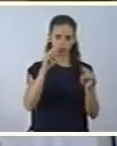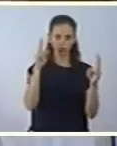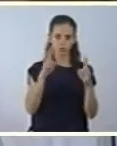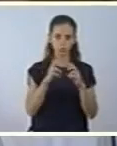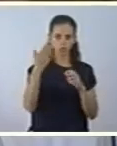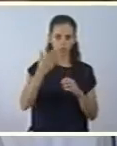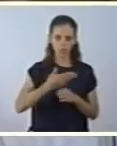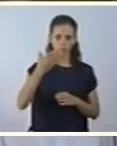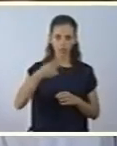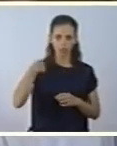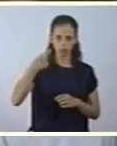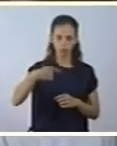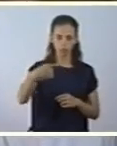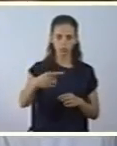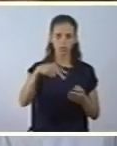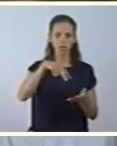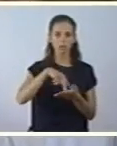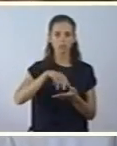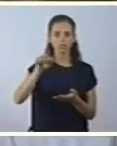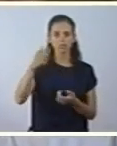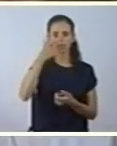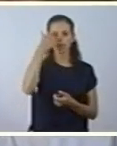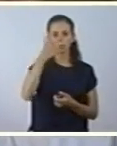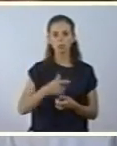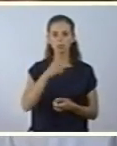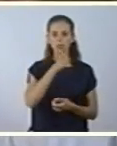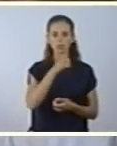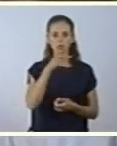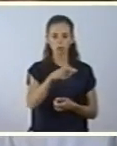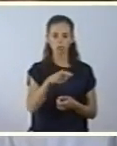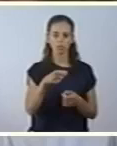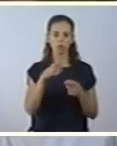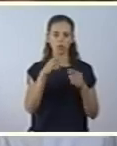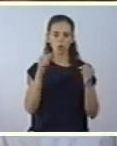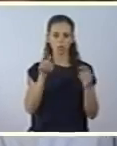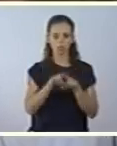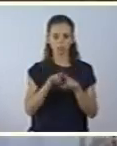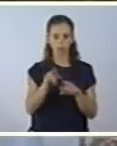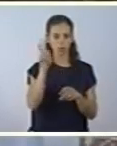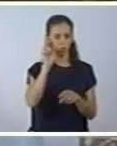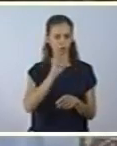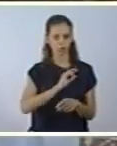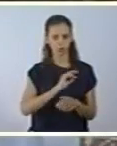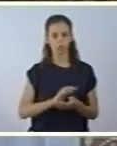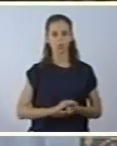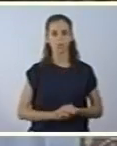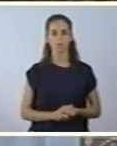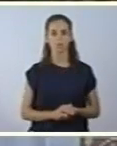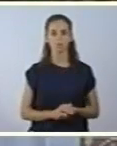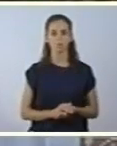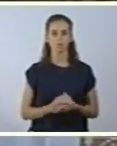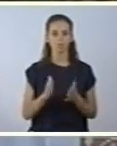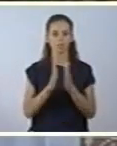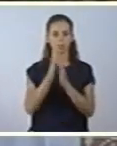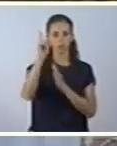dia após dia, a sua presença na pessoa dos que sofrem, oremos, irmãos. Ouvi-nos, Senhor. Para